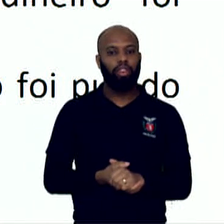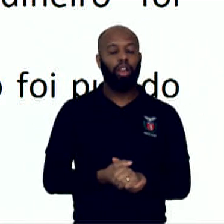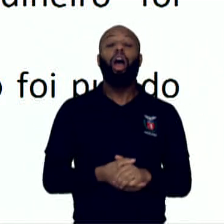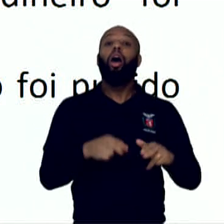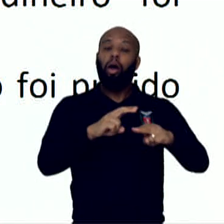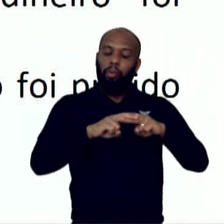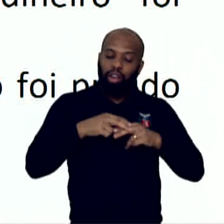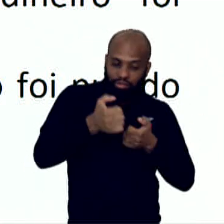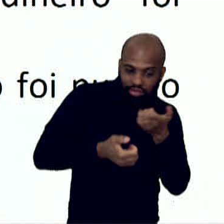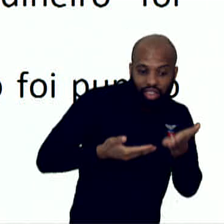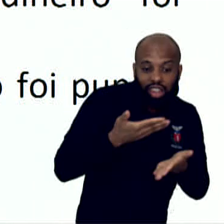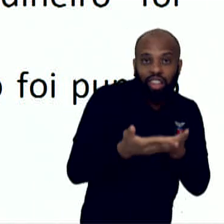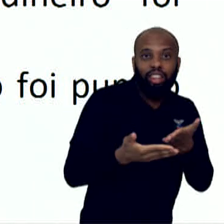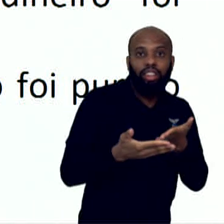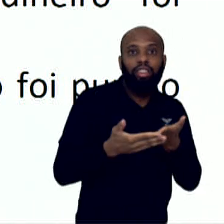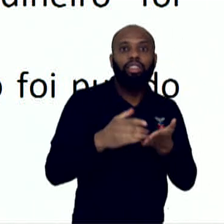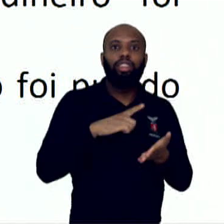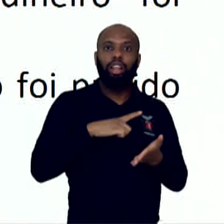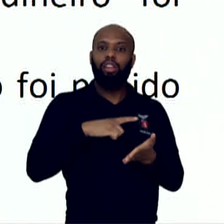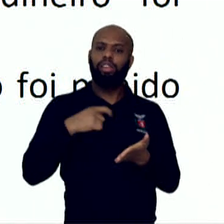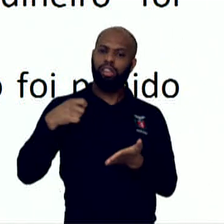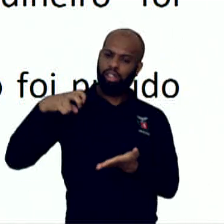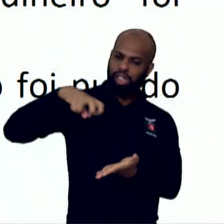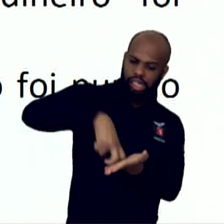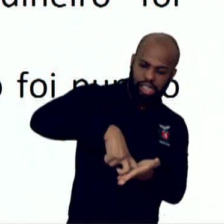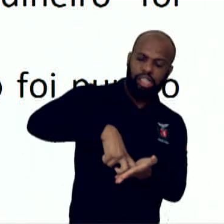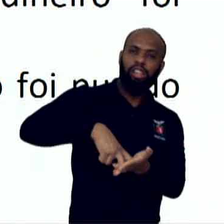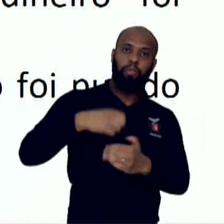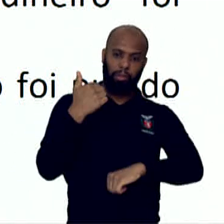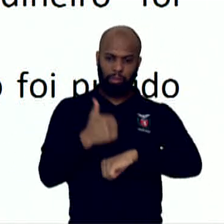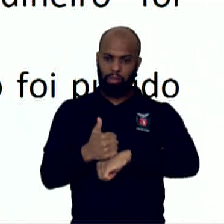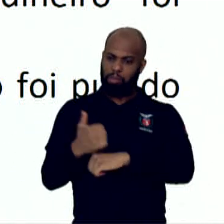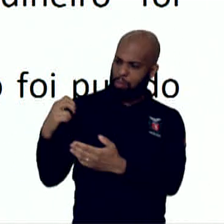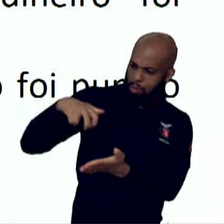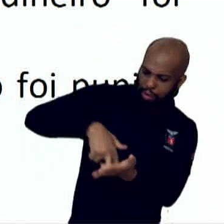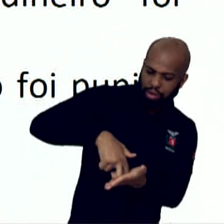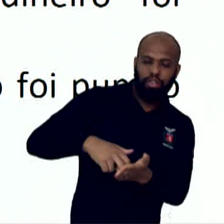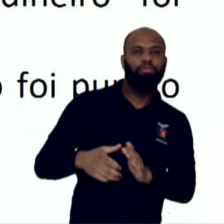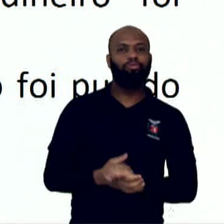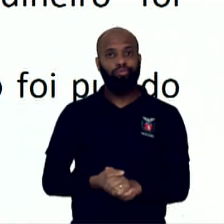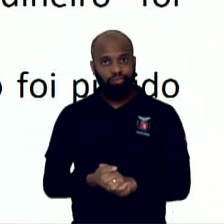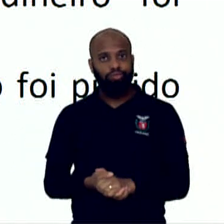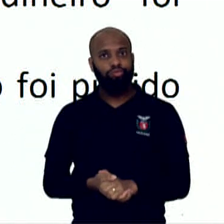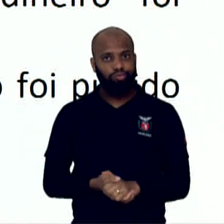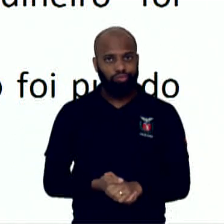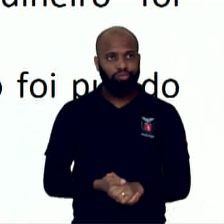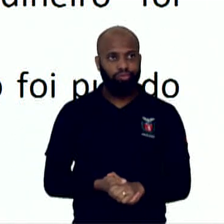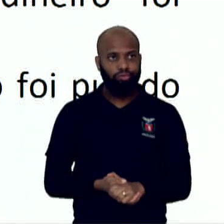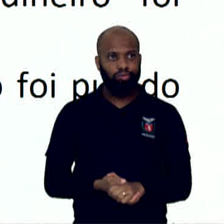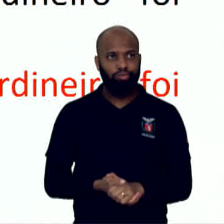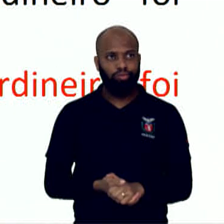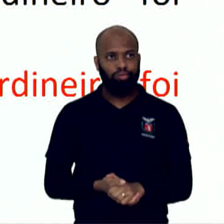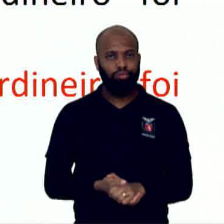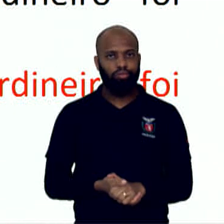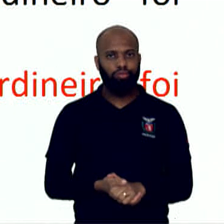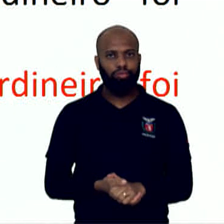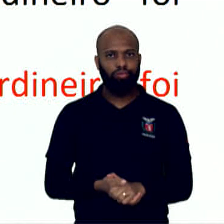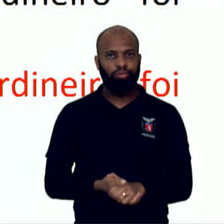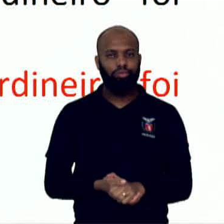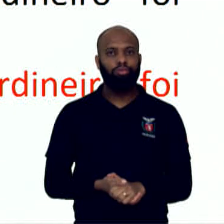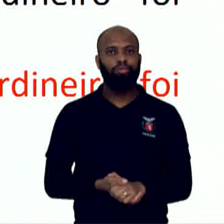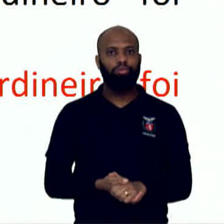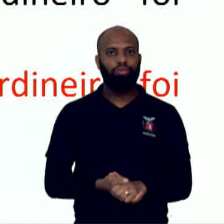atenção dada às plantas, o jardineiro foi punido pelo patrão? Tá? Vamos ver?